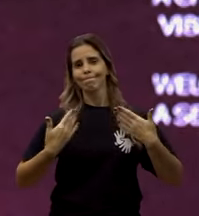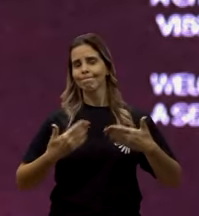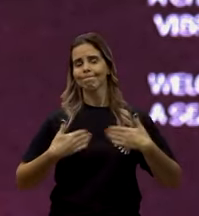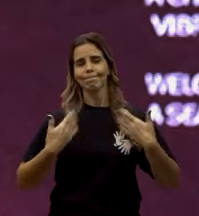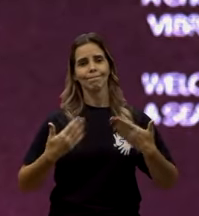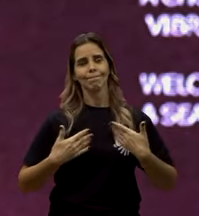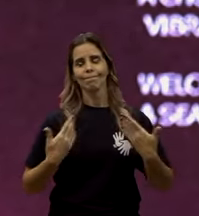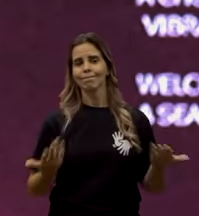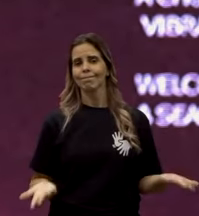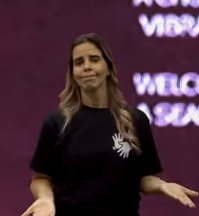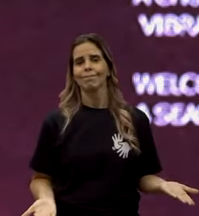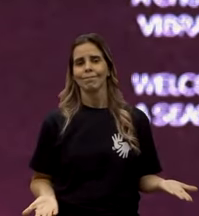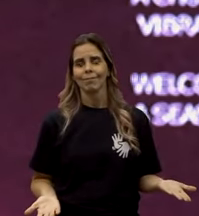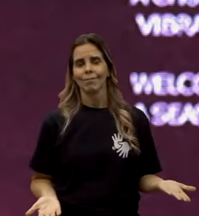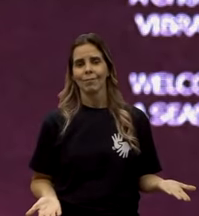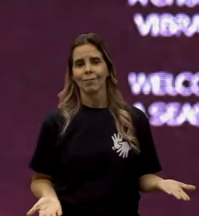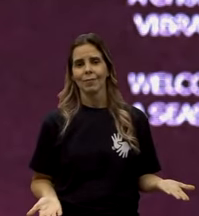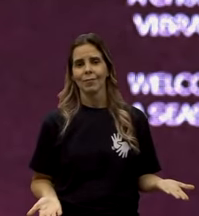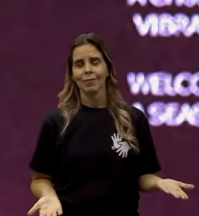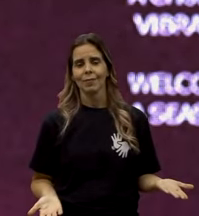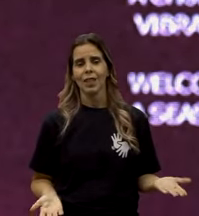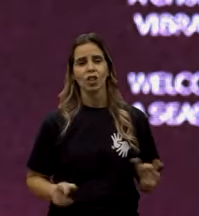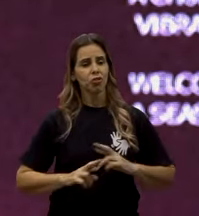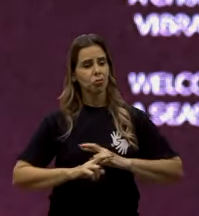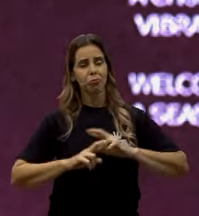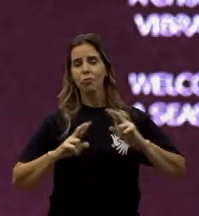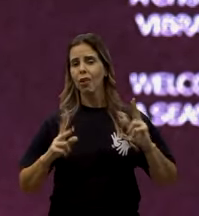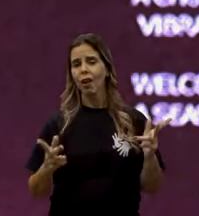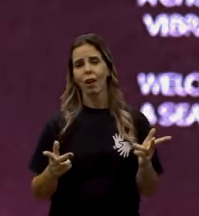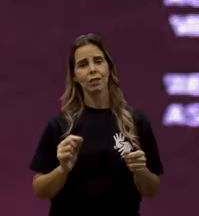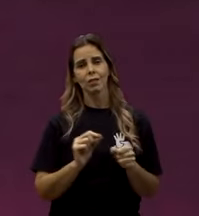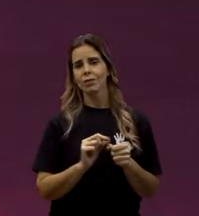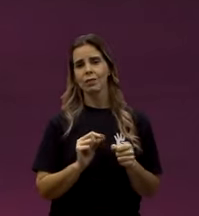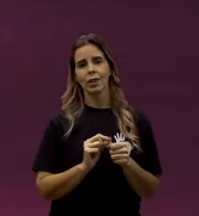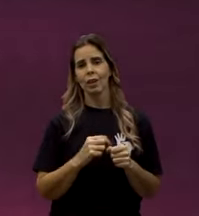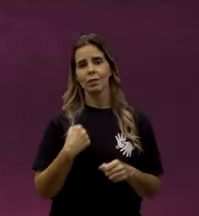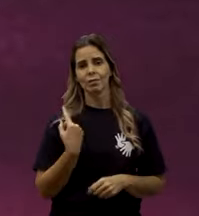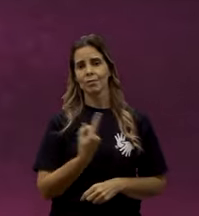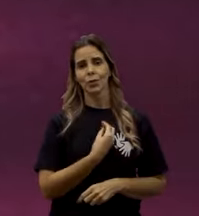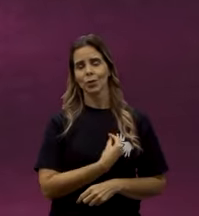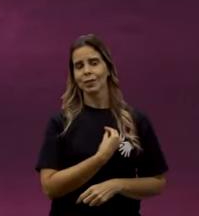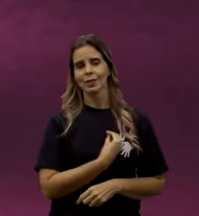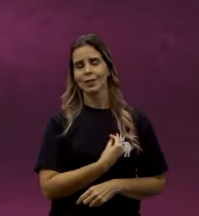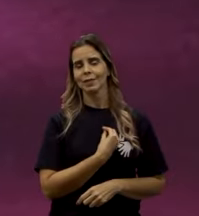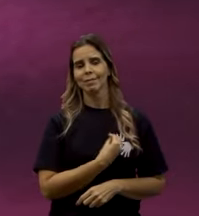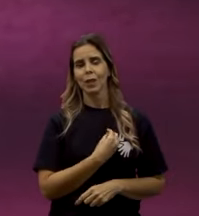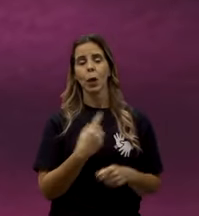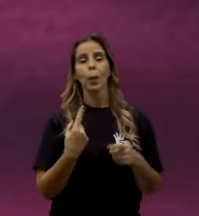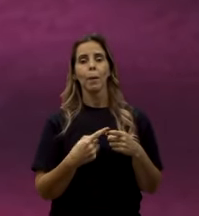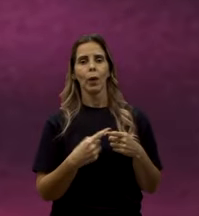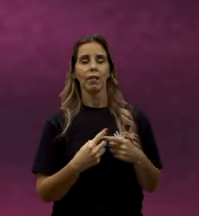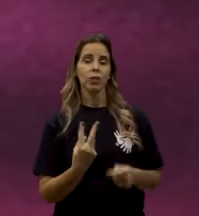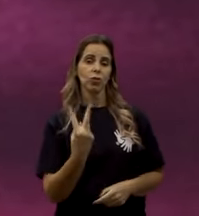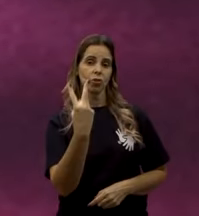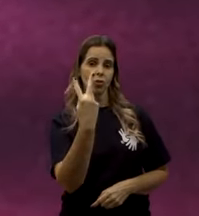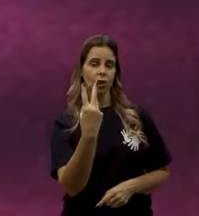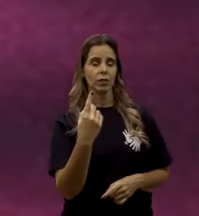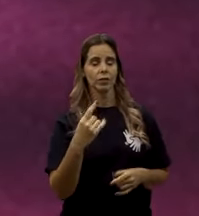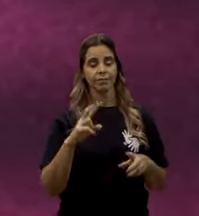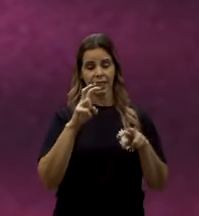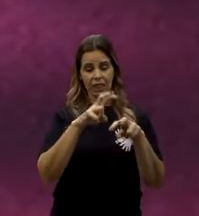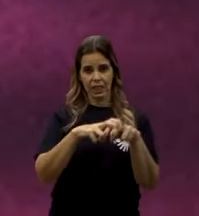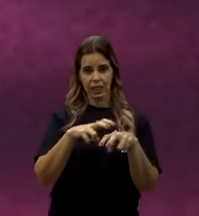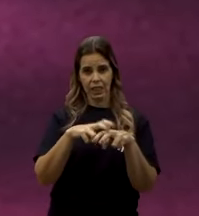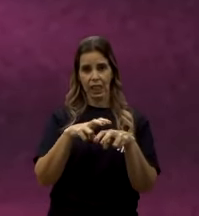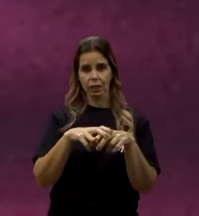desnecessário vai fazer menor diferença na nossa vida aí depois fica os dois na cama assim ó quem é casado